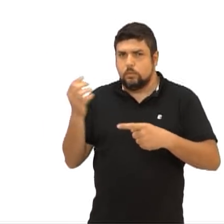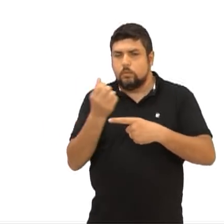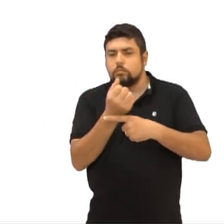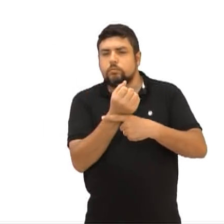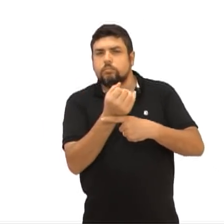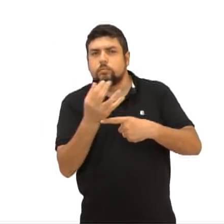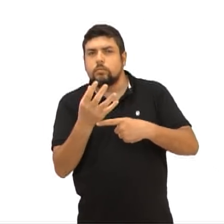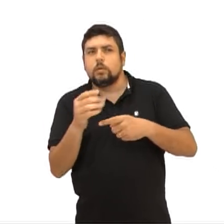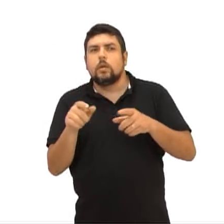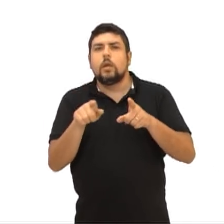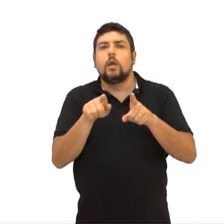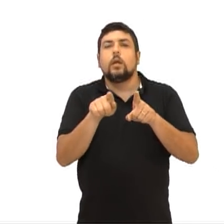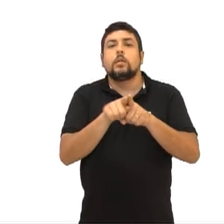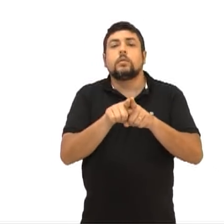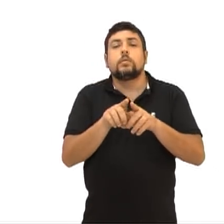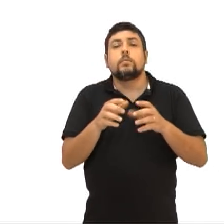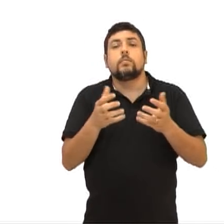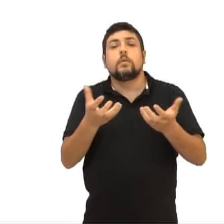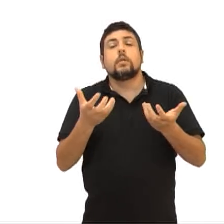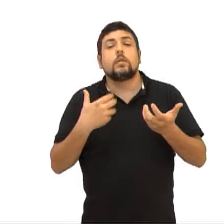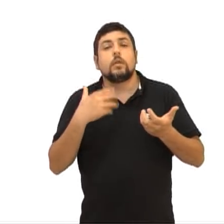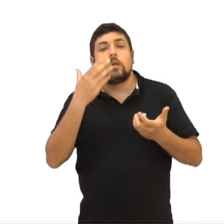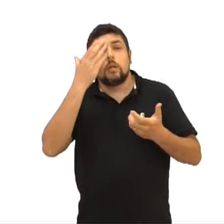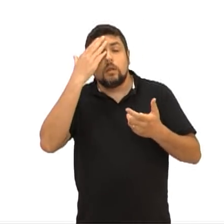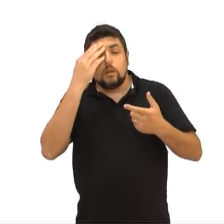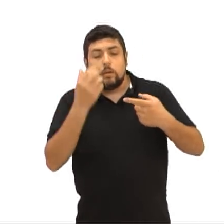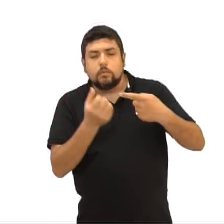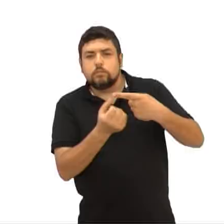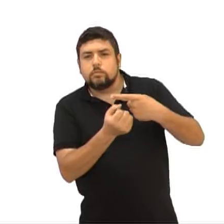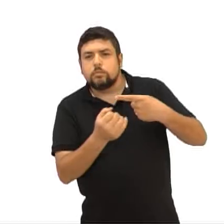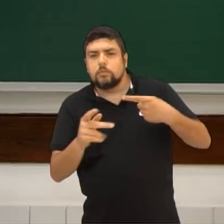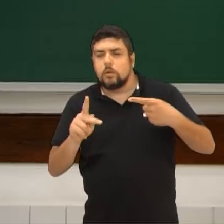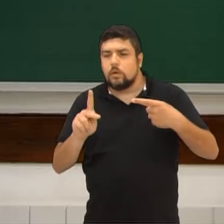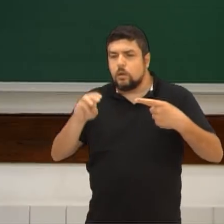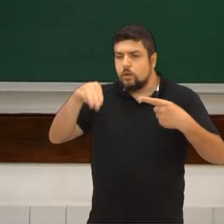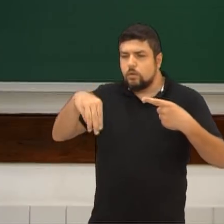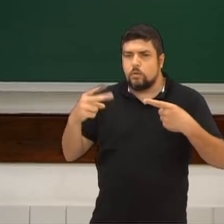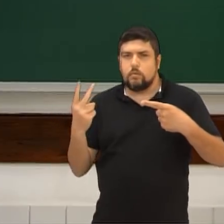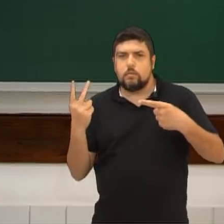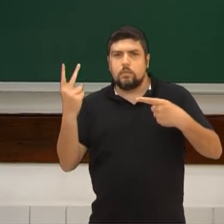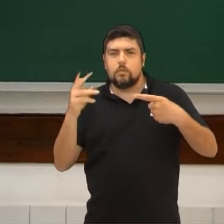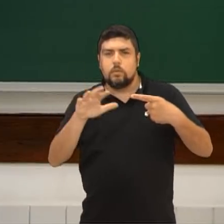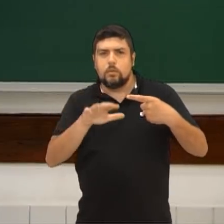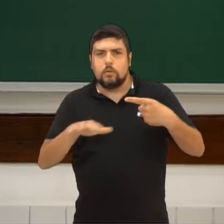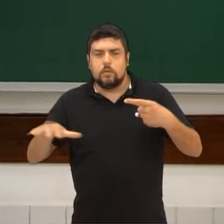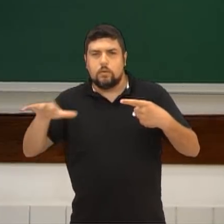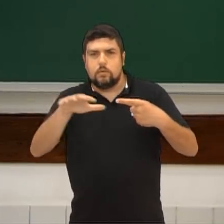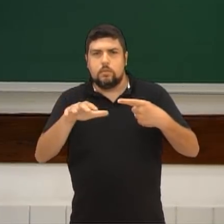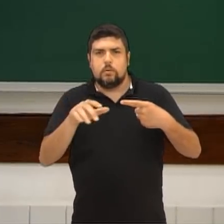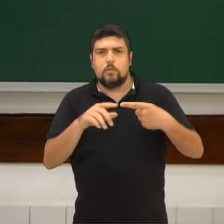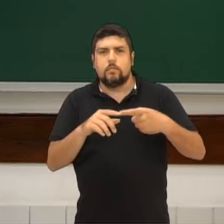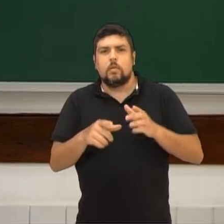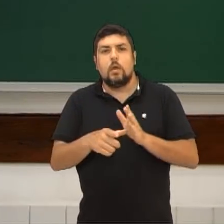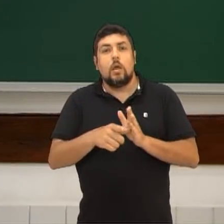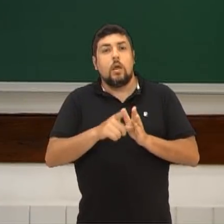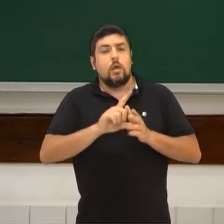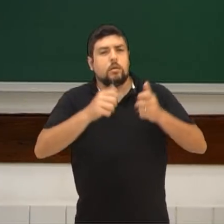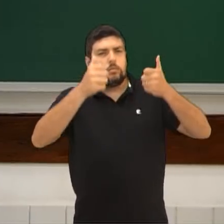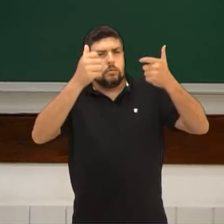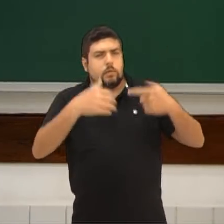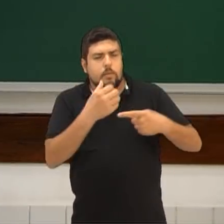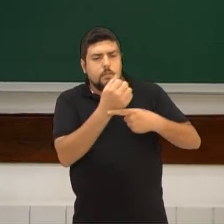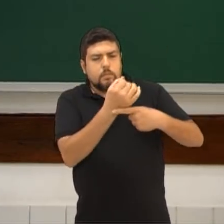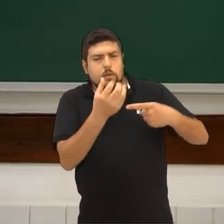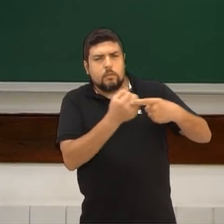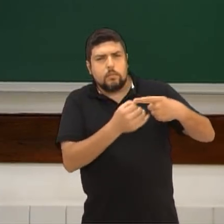e passa também para vocês quantos quilômetros quadrados tem a região. Use a mesma fórmula anterior e